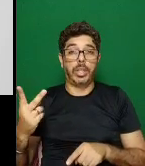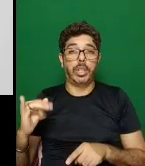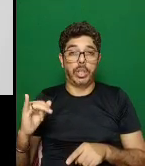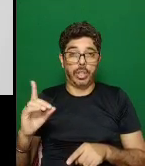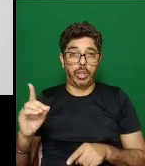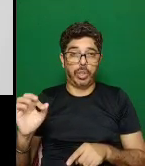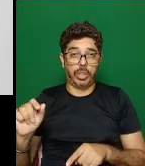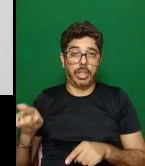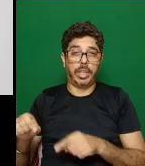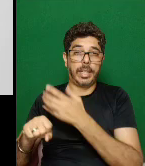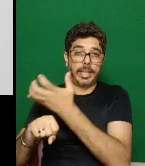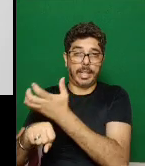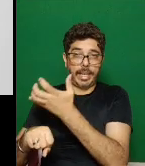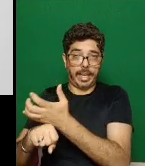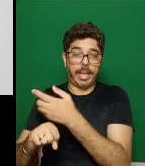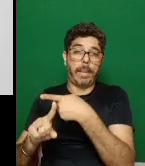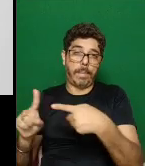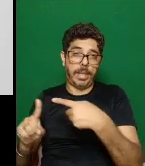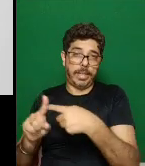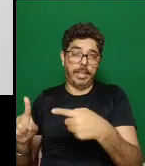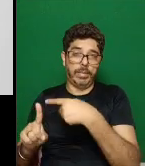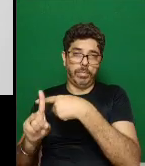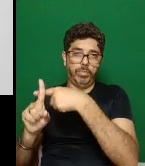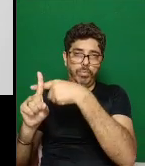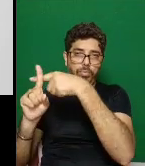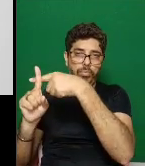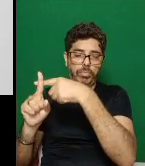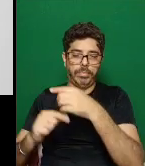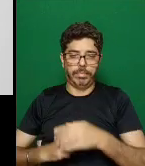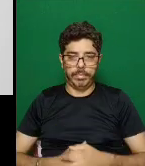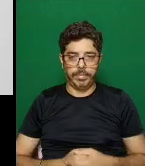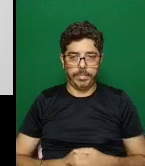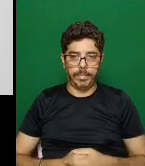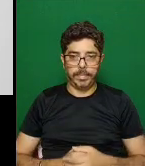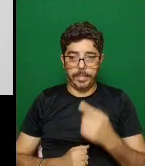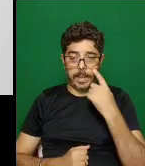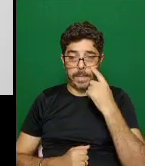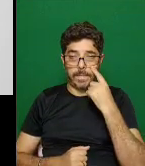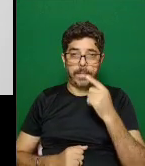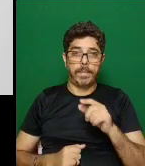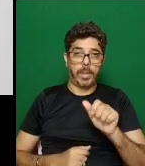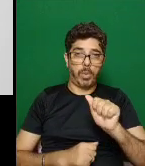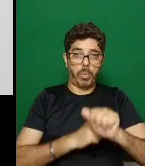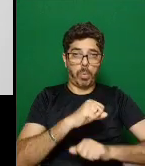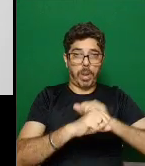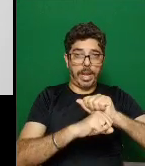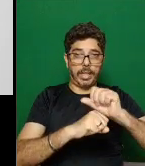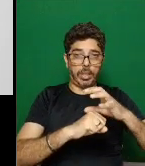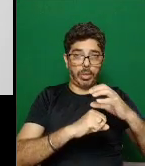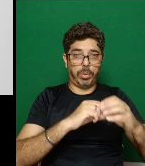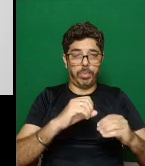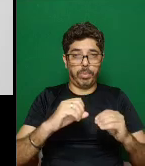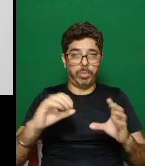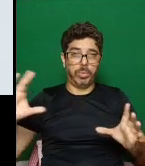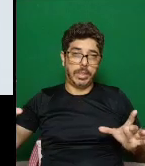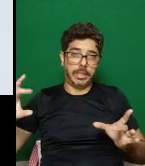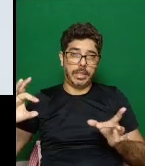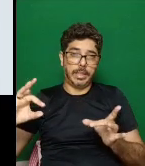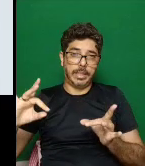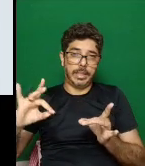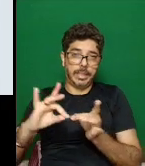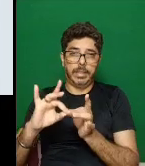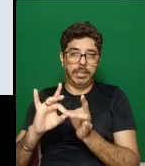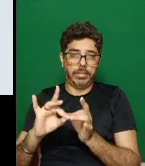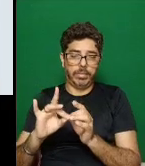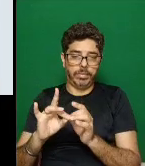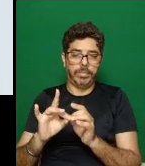com uma carga parcial positiva. Esse átomo da adenina é então atraído para o átomo da base timina. Essas